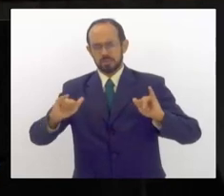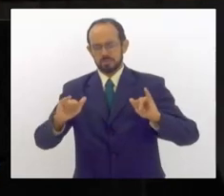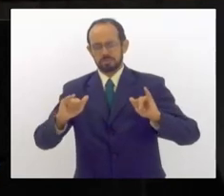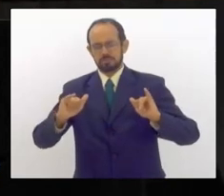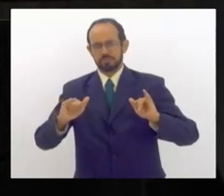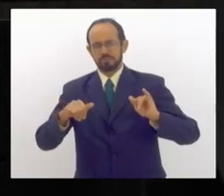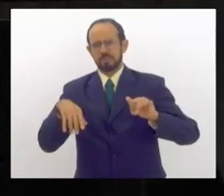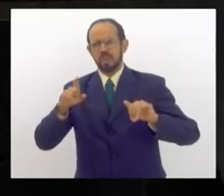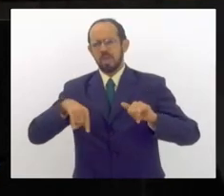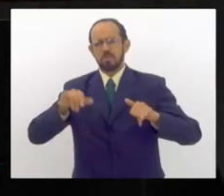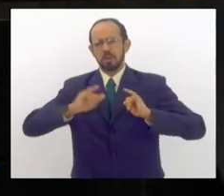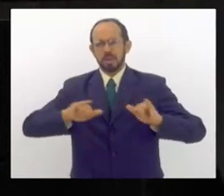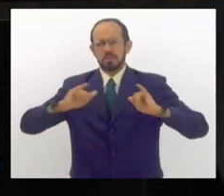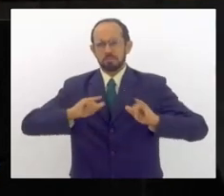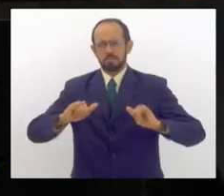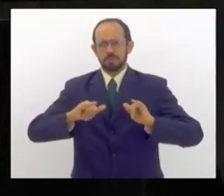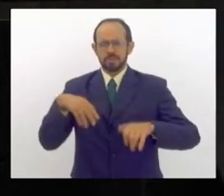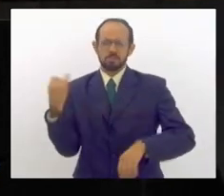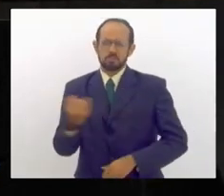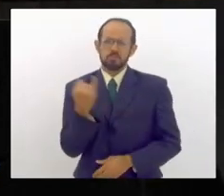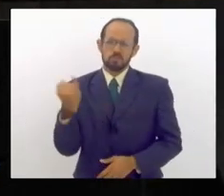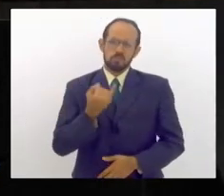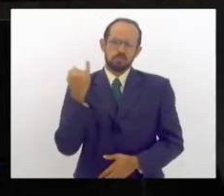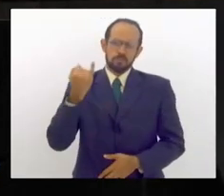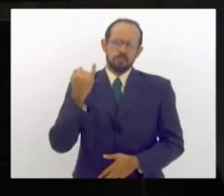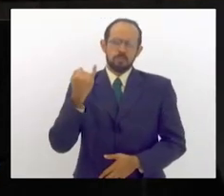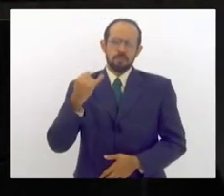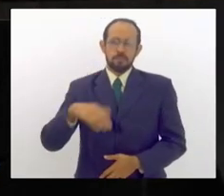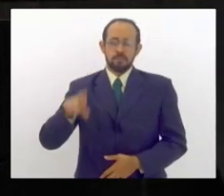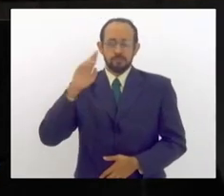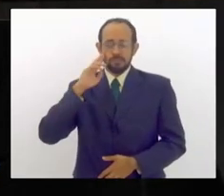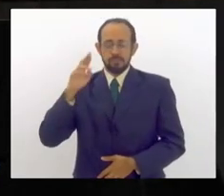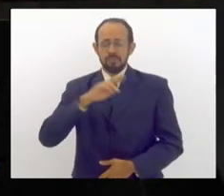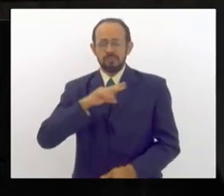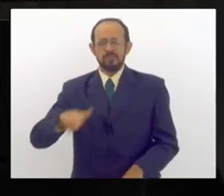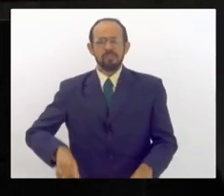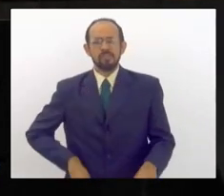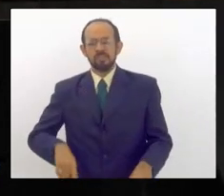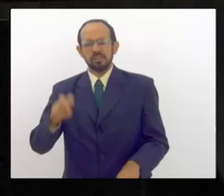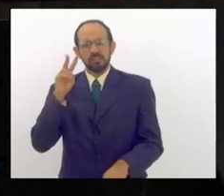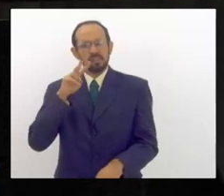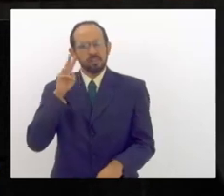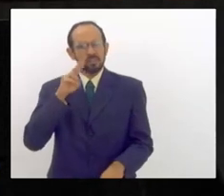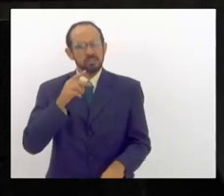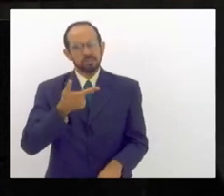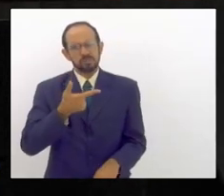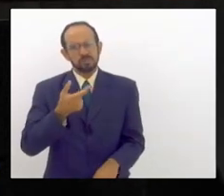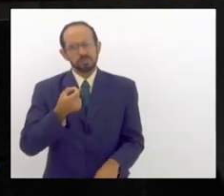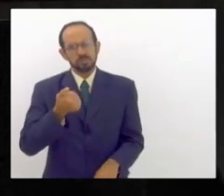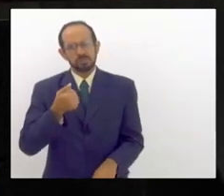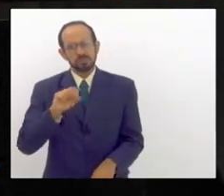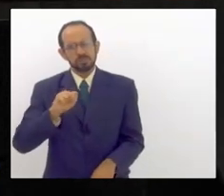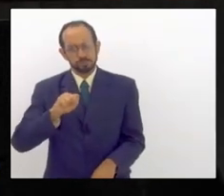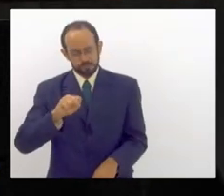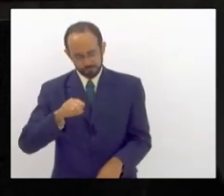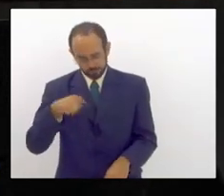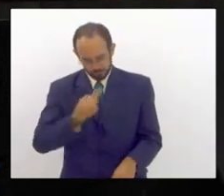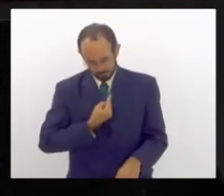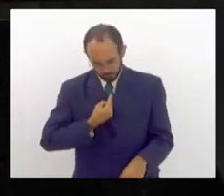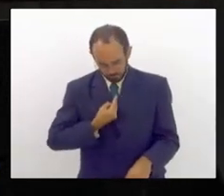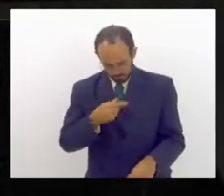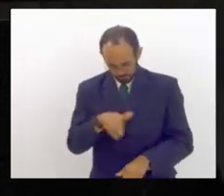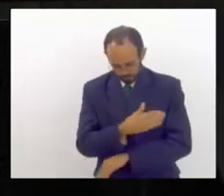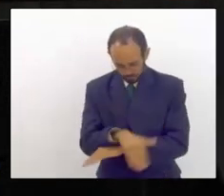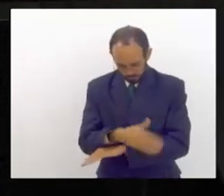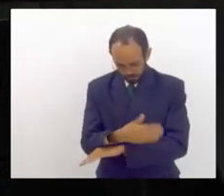é fundamental e importante. E aí, senhora presidenta, lembrar que em 2018 nós estávamos nas ruas com